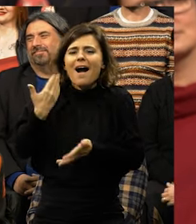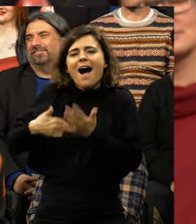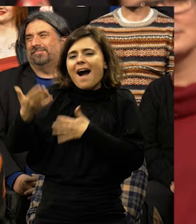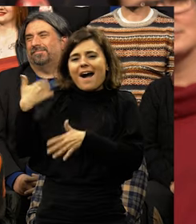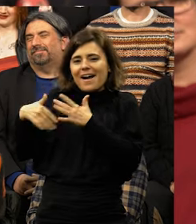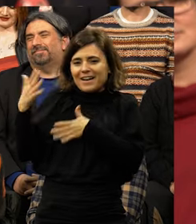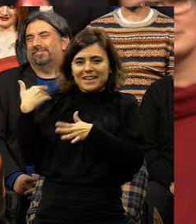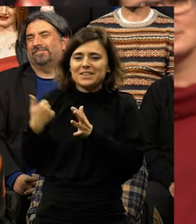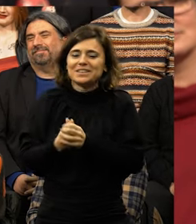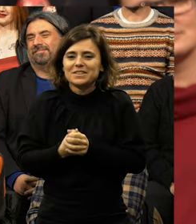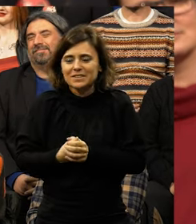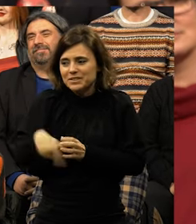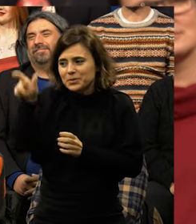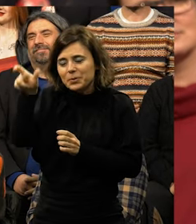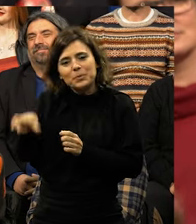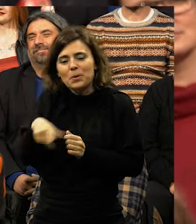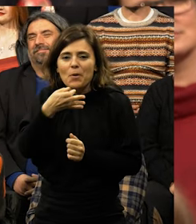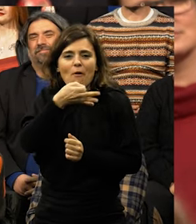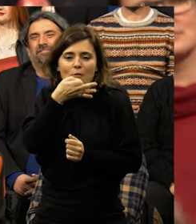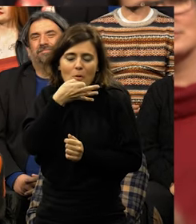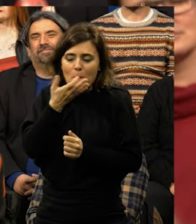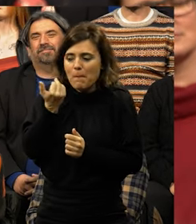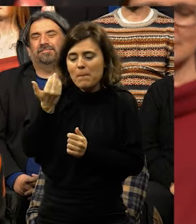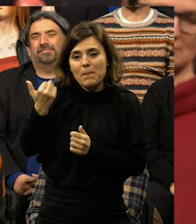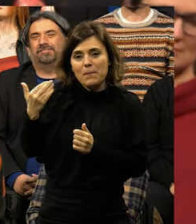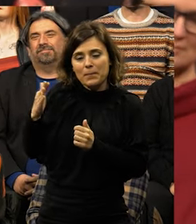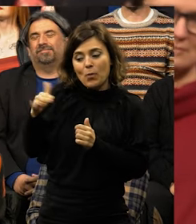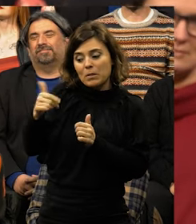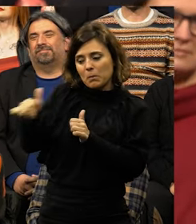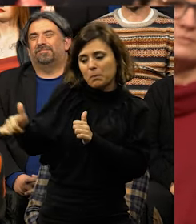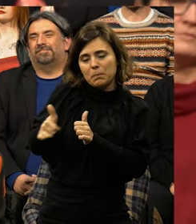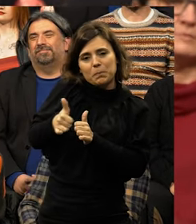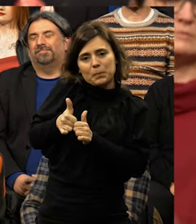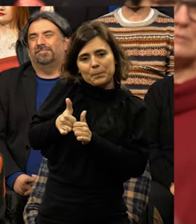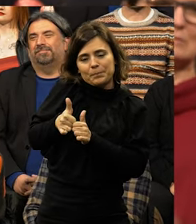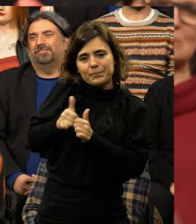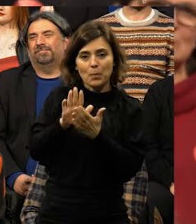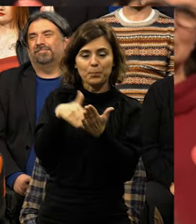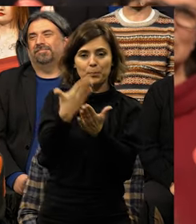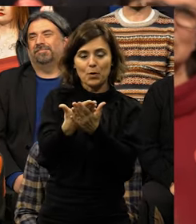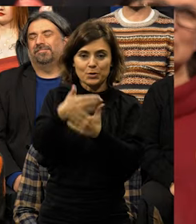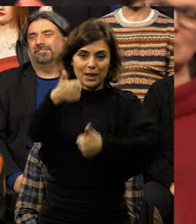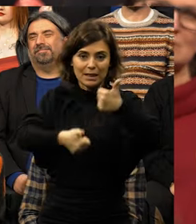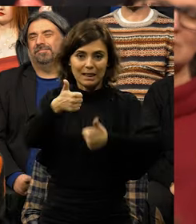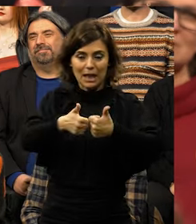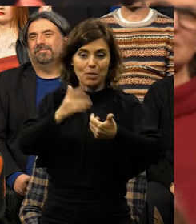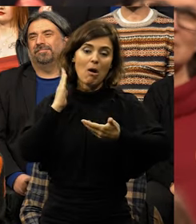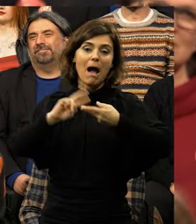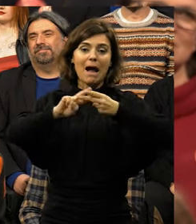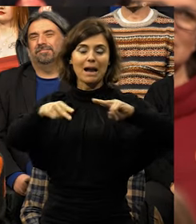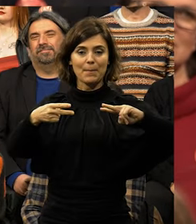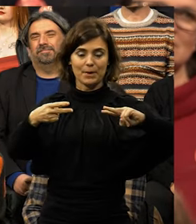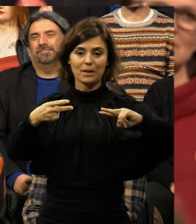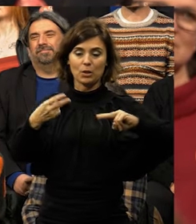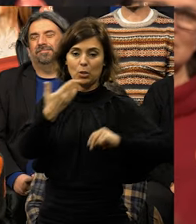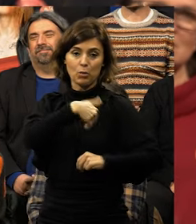portanto mas o Alexandre falou aqui de quando foi candidato à Câmara Municipal de Coimbra e na altura eu não era militante do bloco de